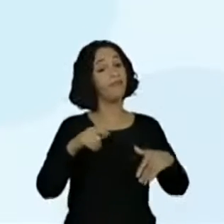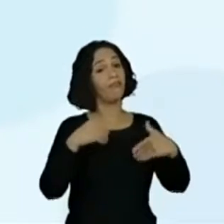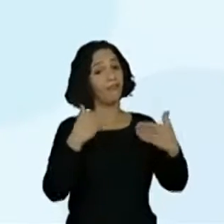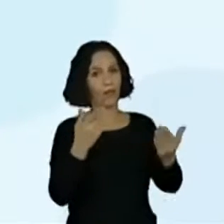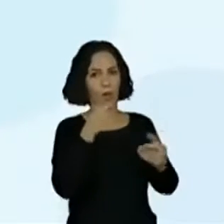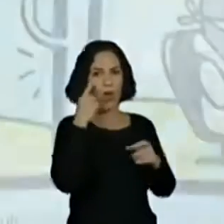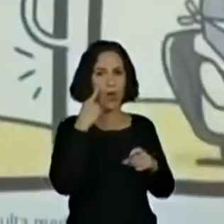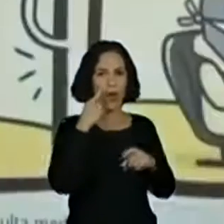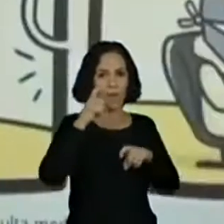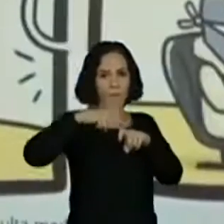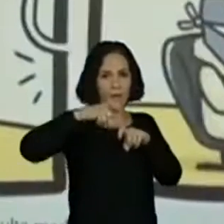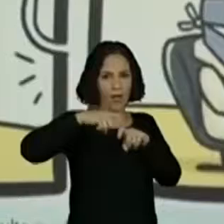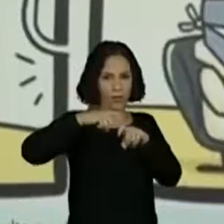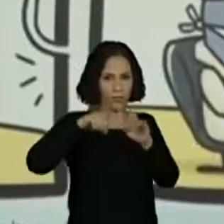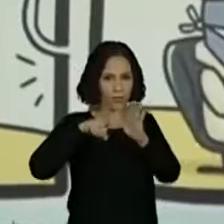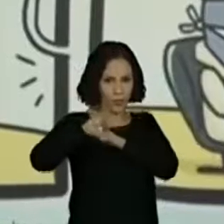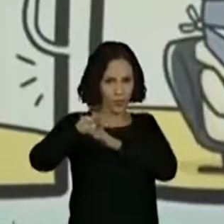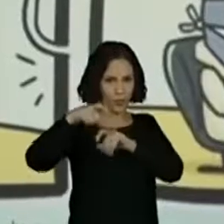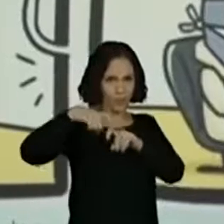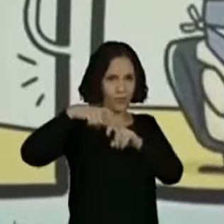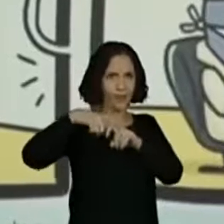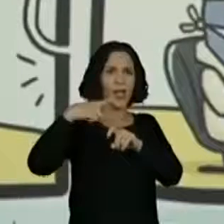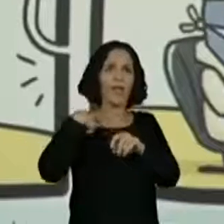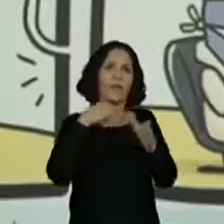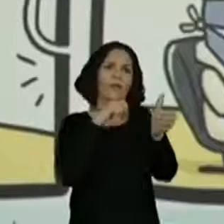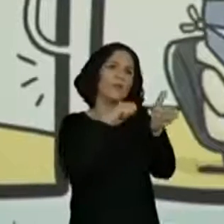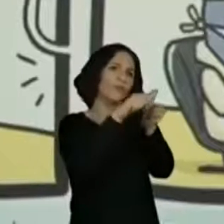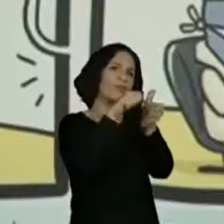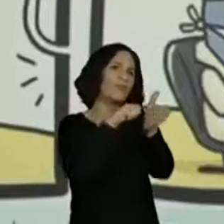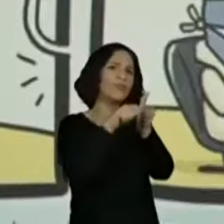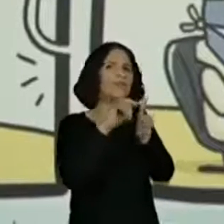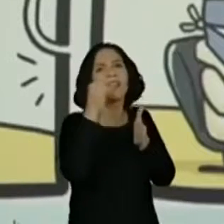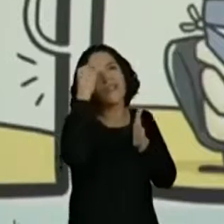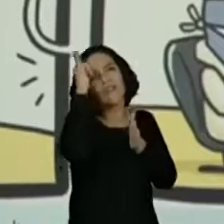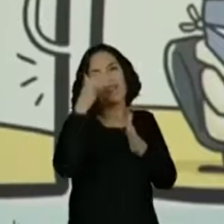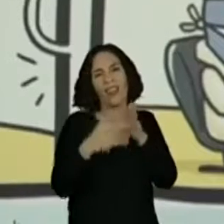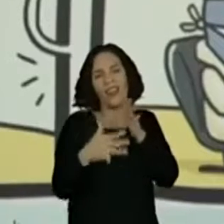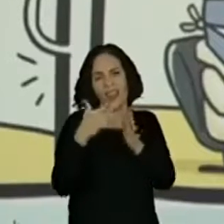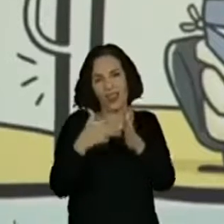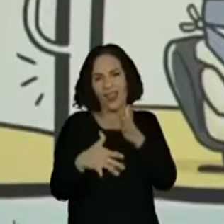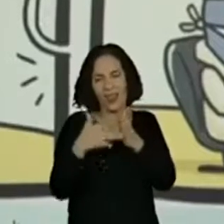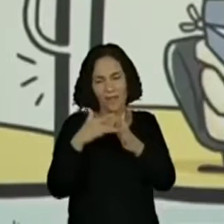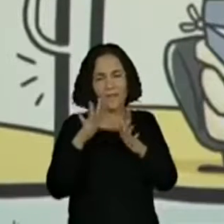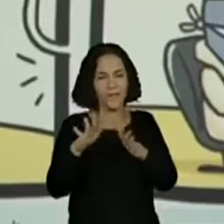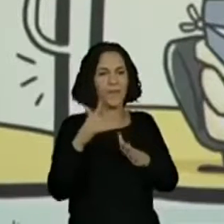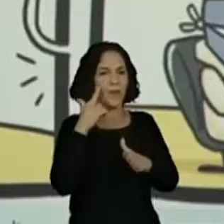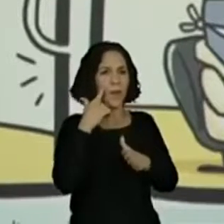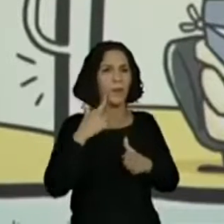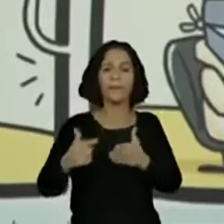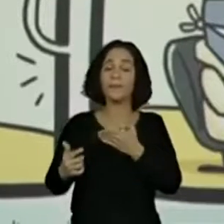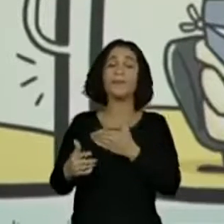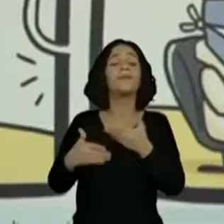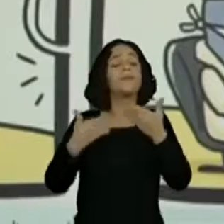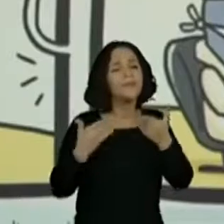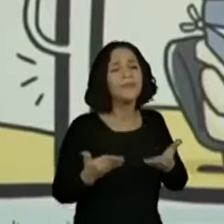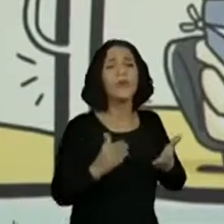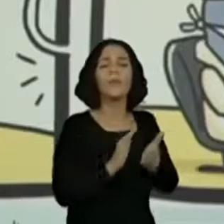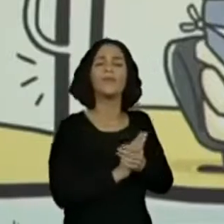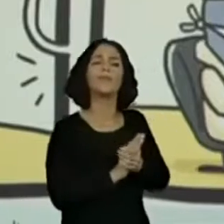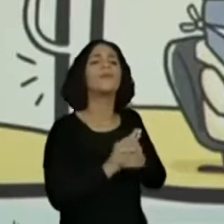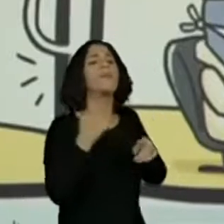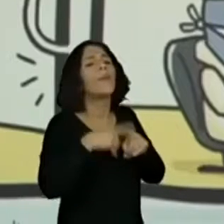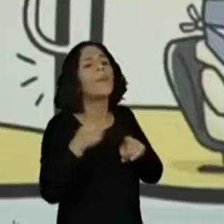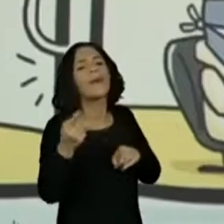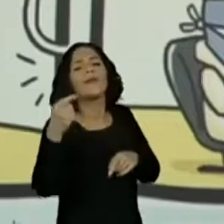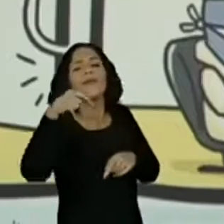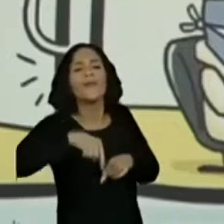tô lendo esse balão aqui, tá? Eu não vou grifar e nem passar. Olha, que ah, linda, olha, a imagem. Ótimo, ó. Então, o que